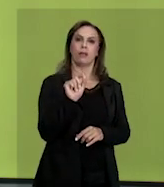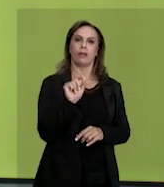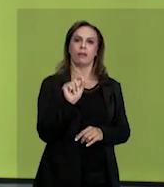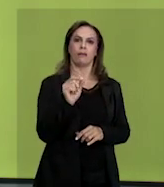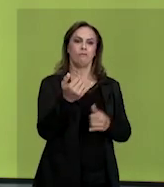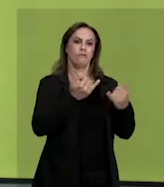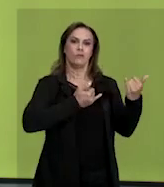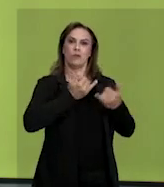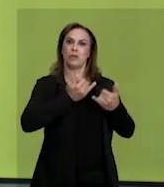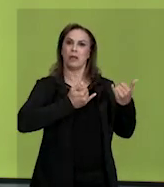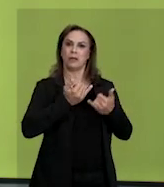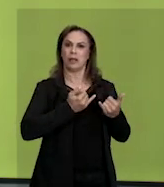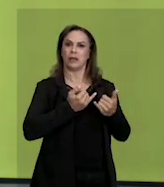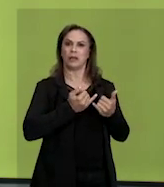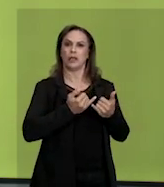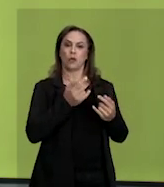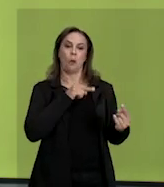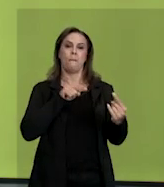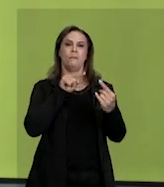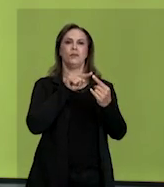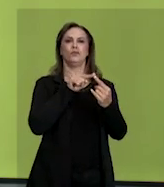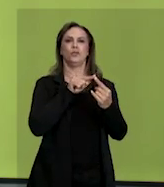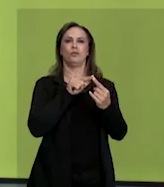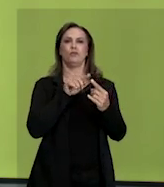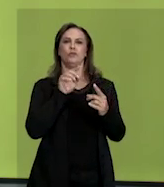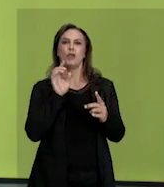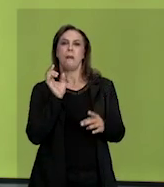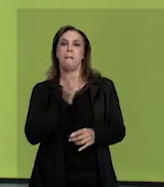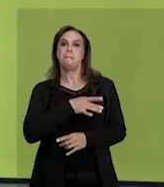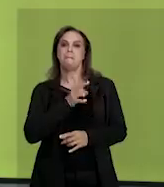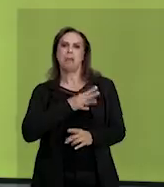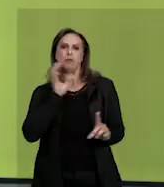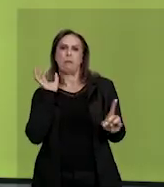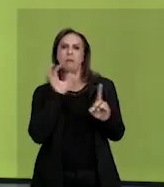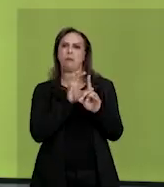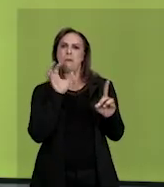causar medo em pessoas se vacinarem ou